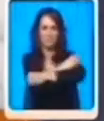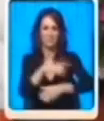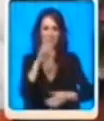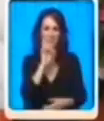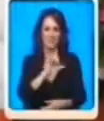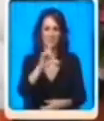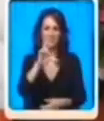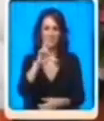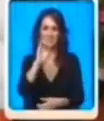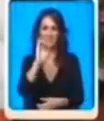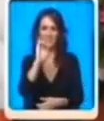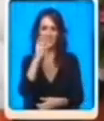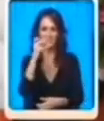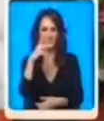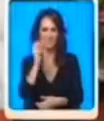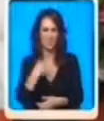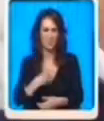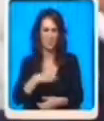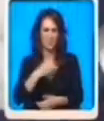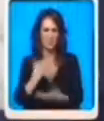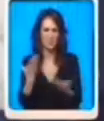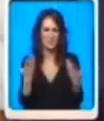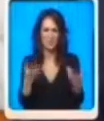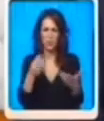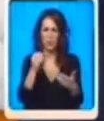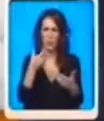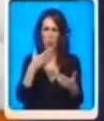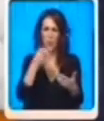Luciana, que eu por momentos me senti uma ópera de branco.